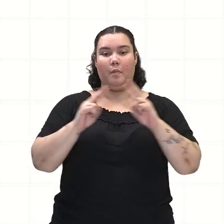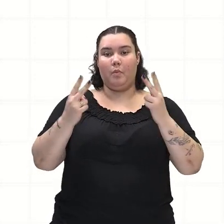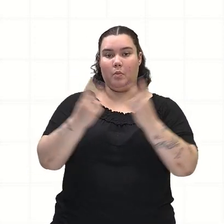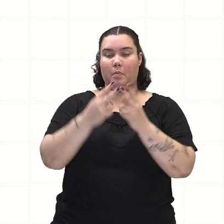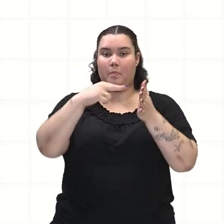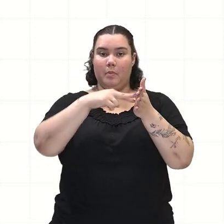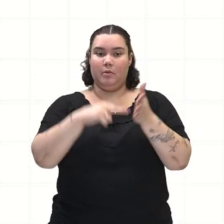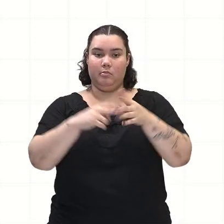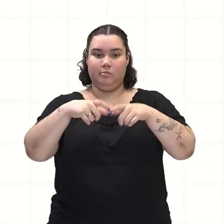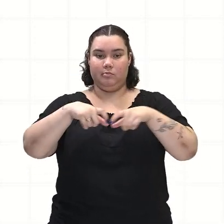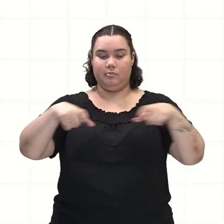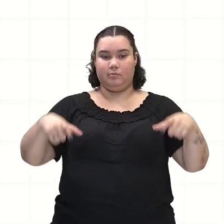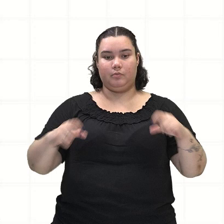retangular, né? Que é dado por